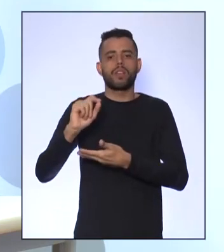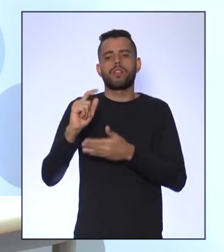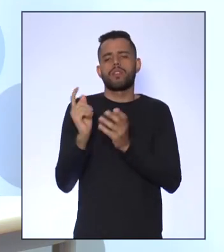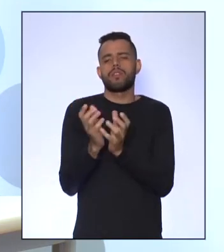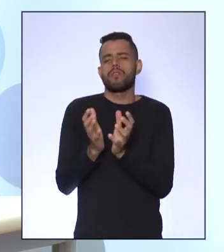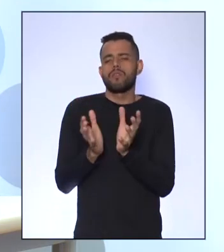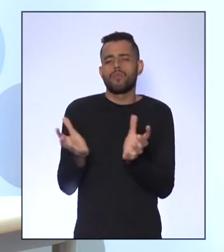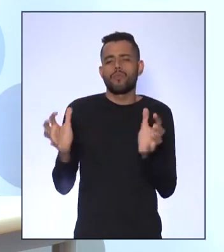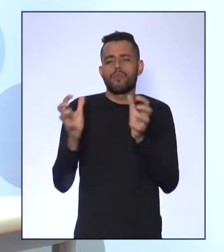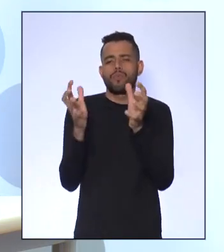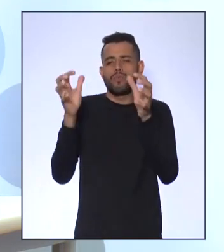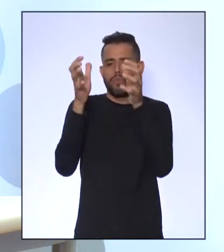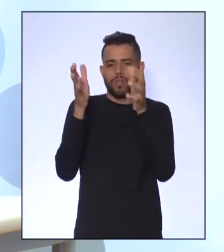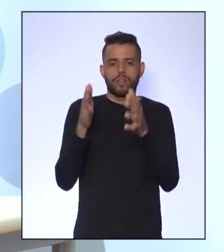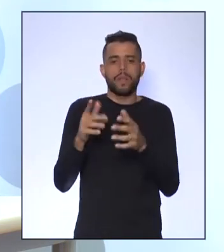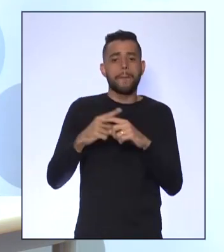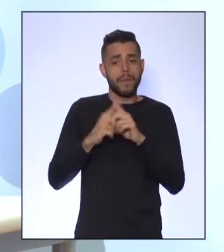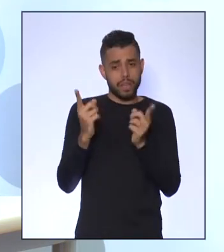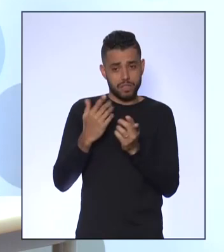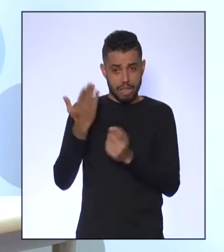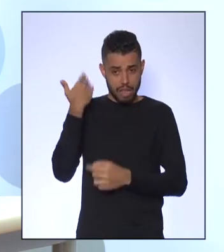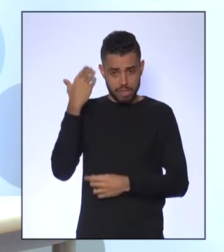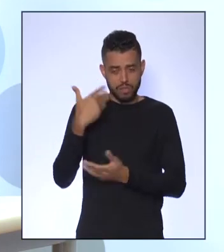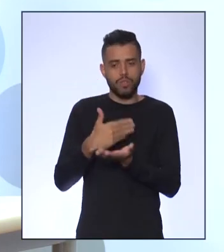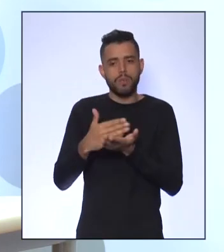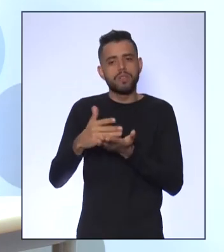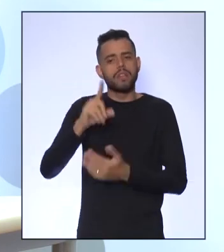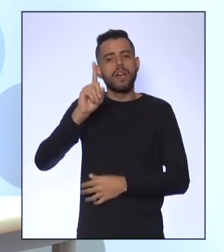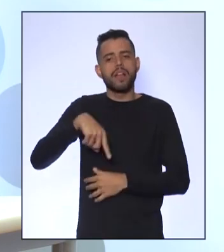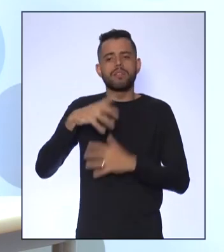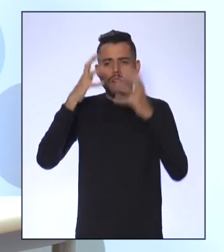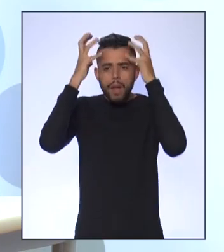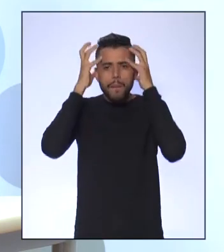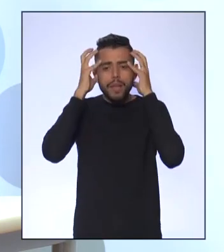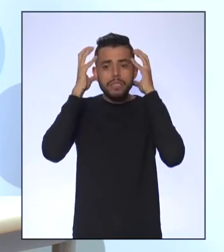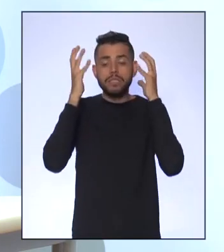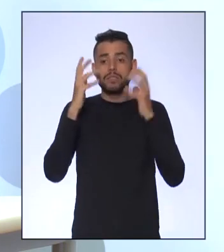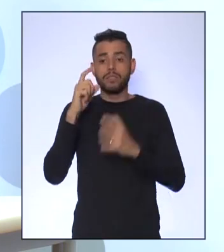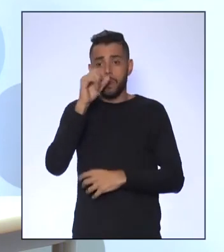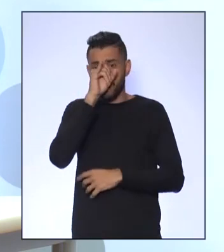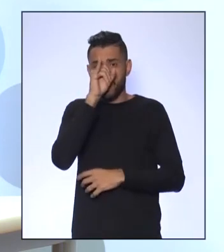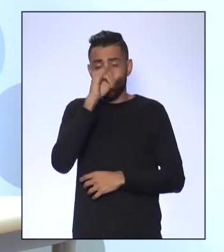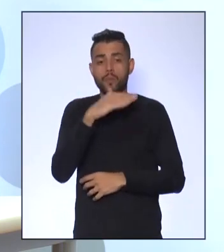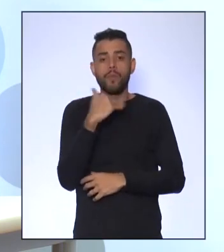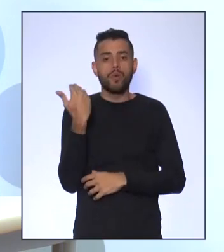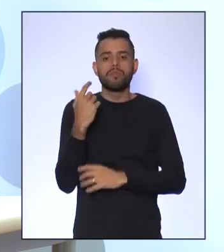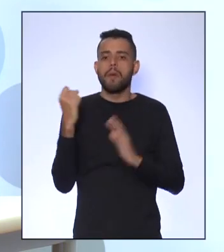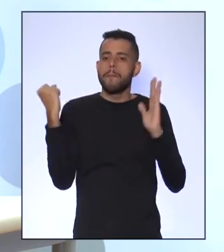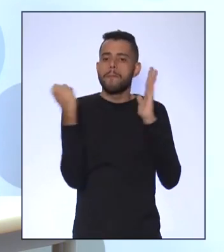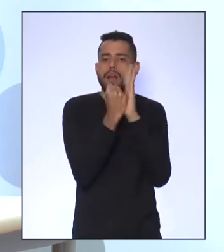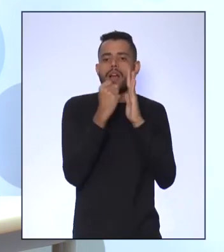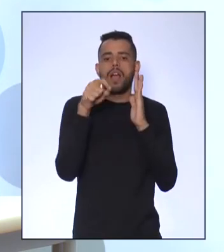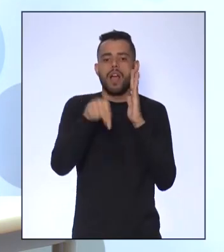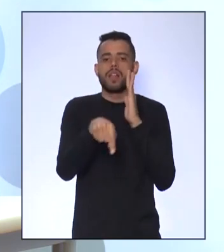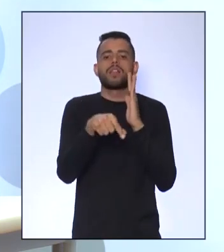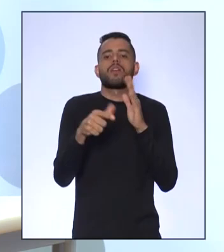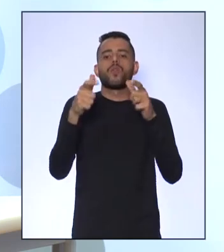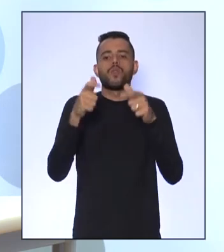argila, eles fizeram de argila, mas no começo era cabeça de porco mesmo, morto na frente do cortiço, para marcar que ali existiam os pobres.